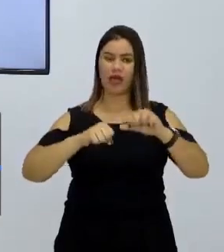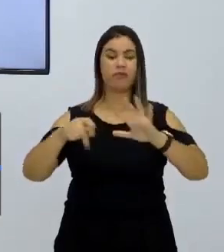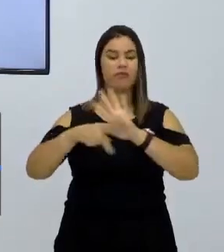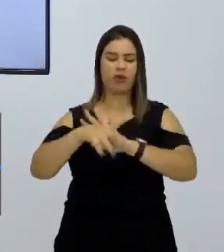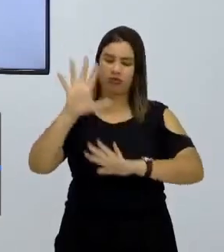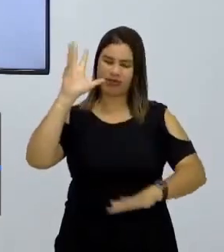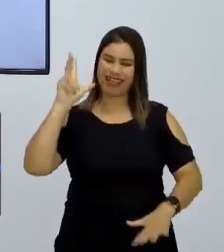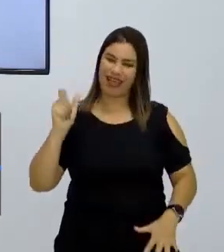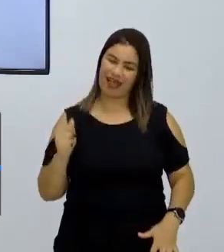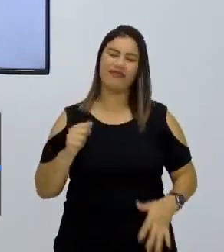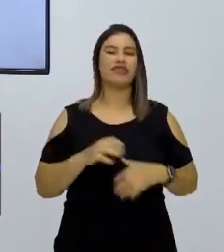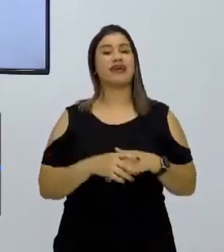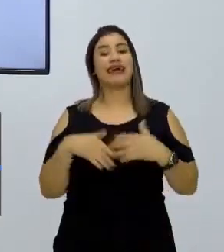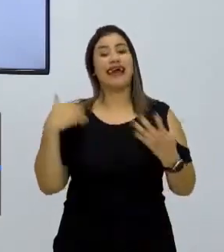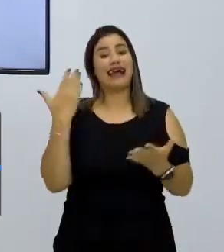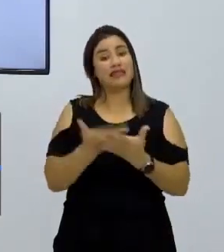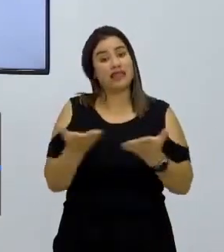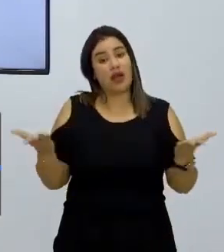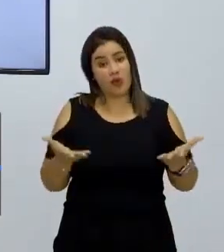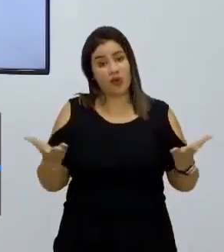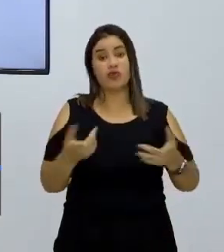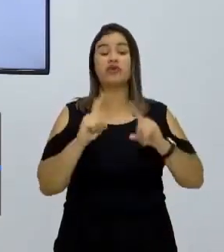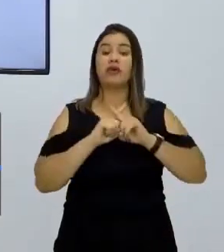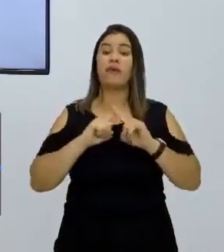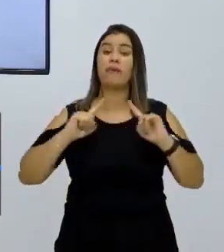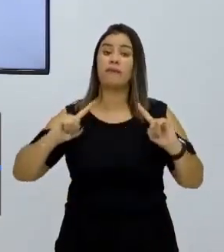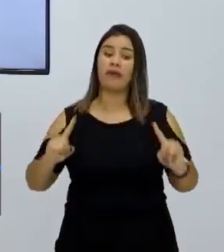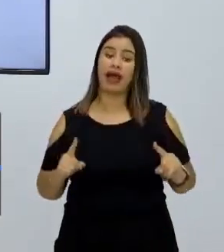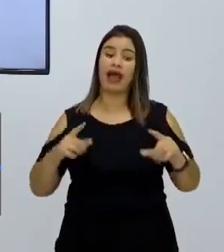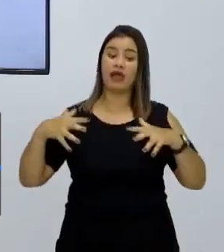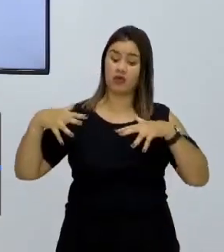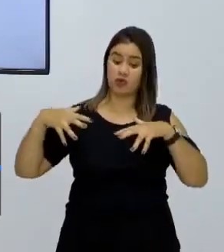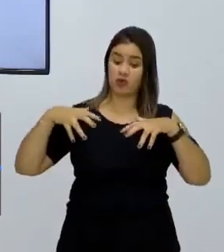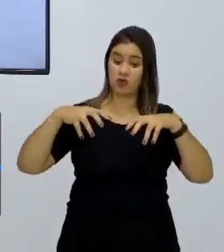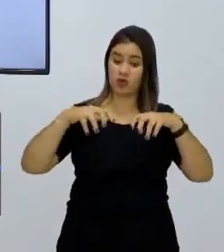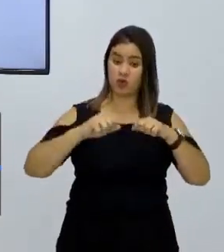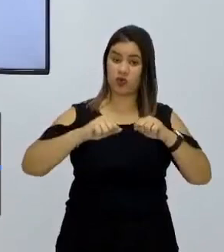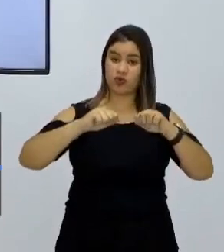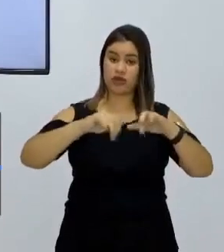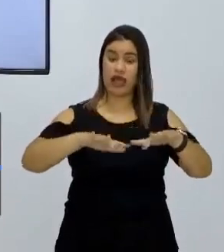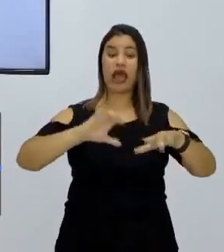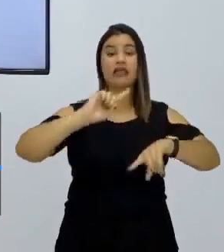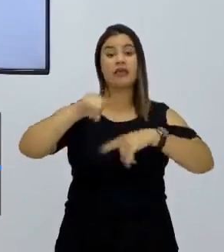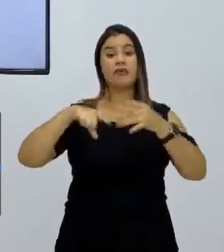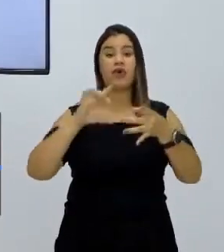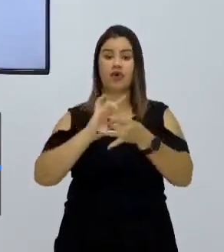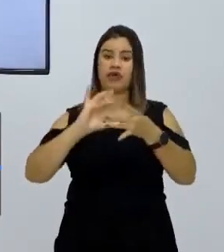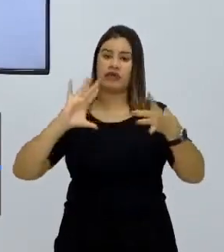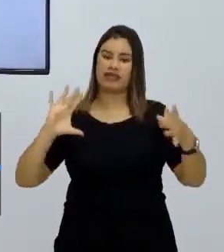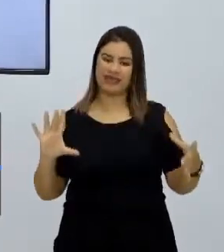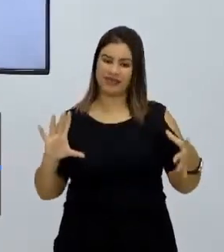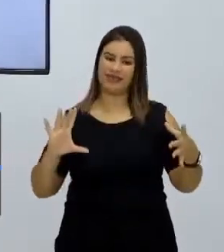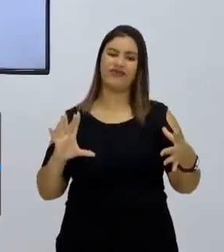africano, né, mas essa situação aí, né, de colonizar e depois descolonizar e acabar deixar,